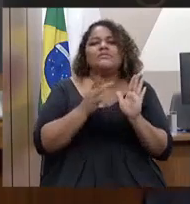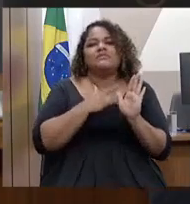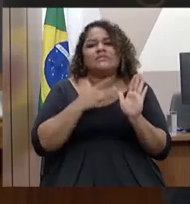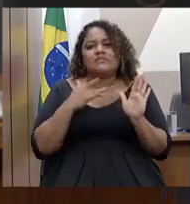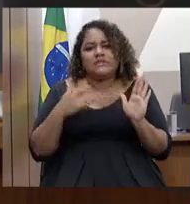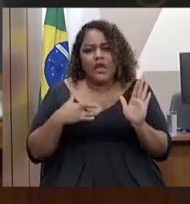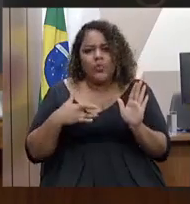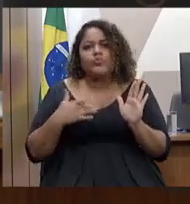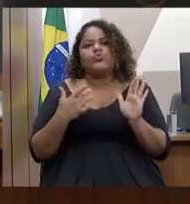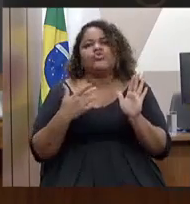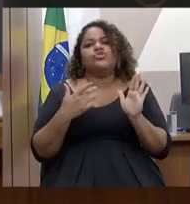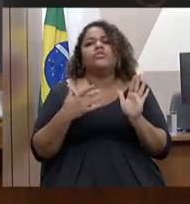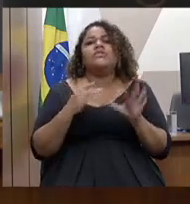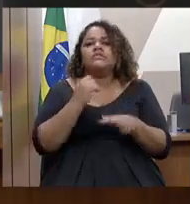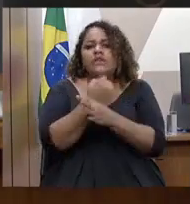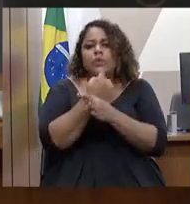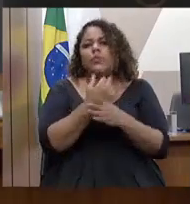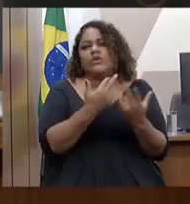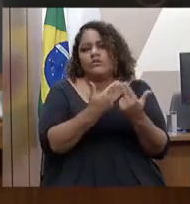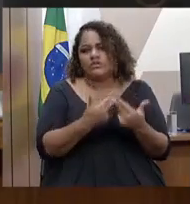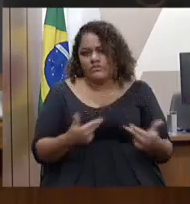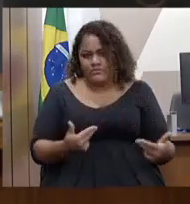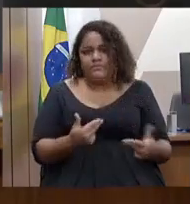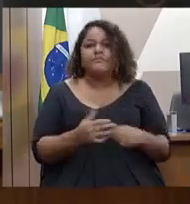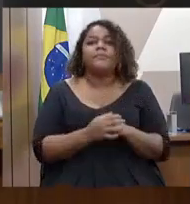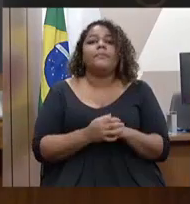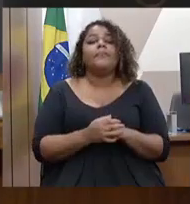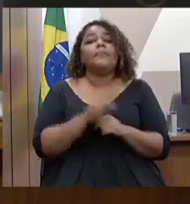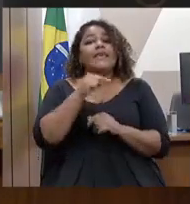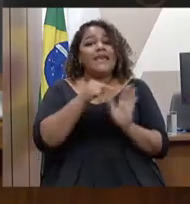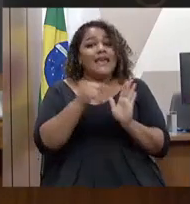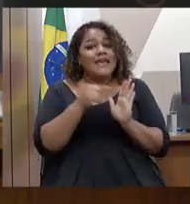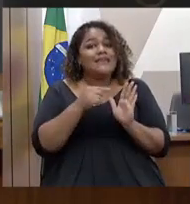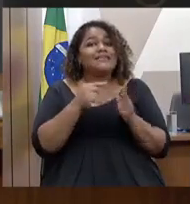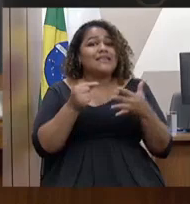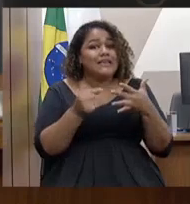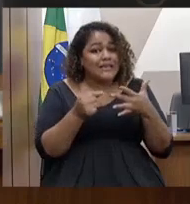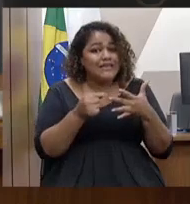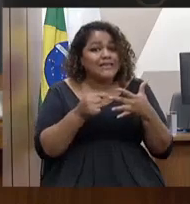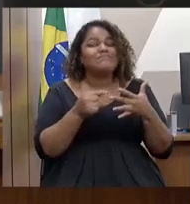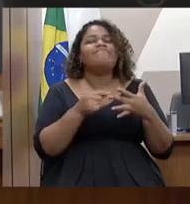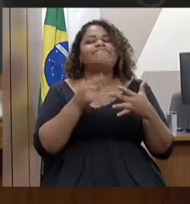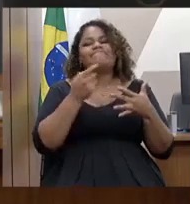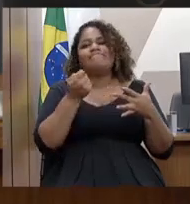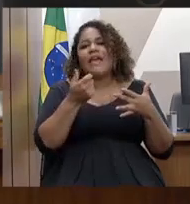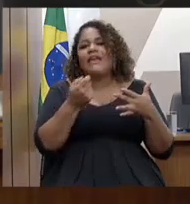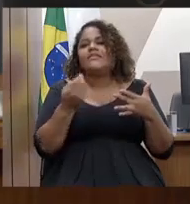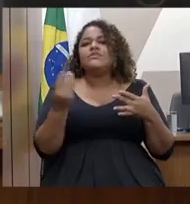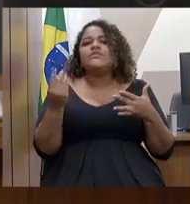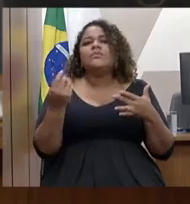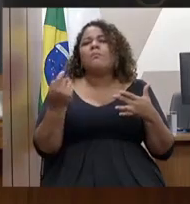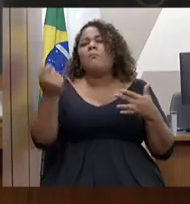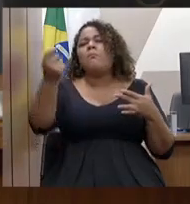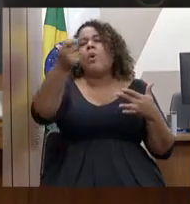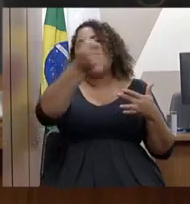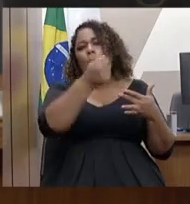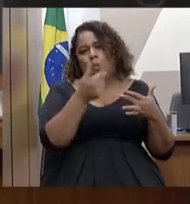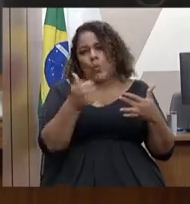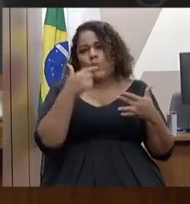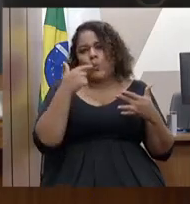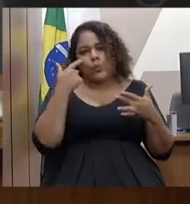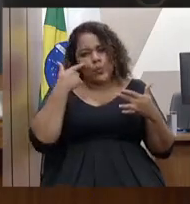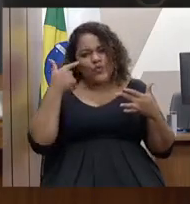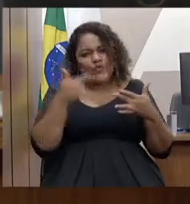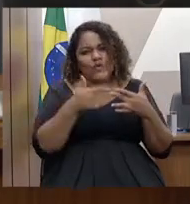constituições vão a sua a smilson né vão a pormenorização da questão da proteção na saúde